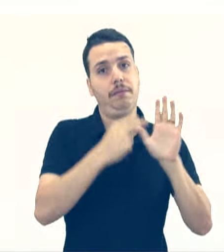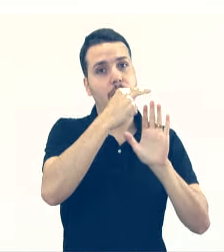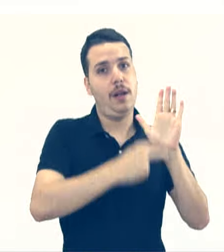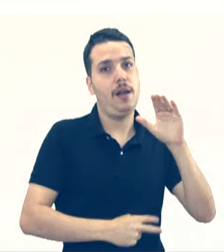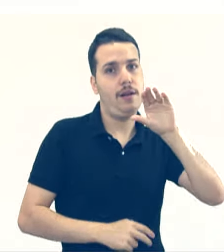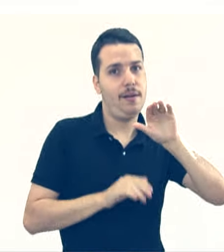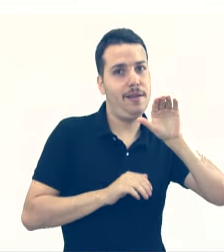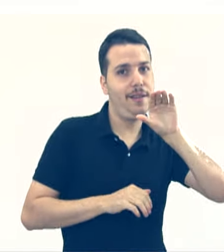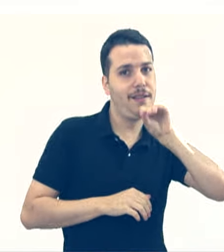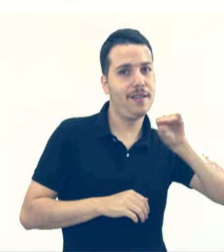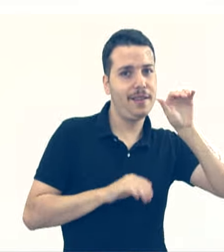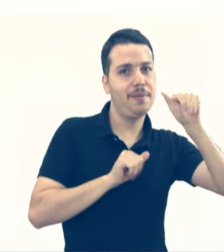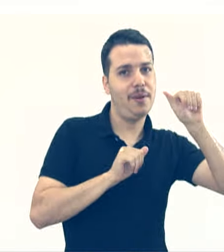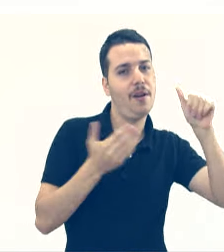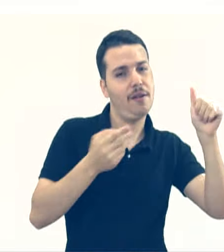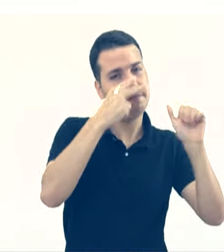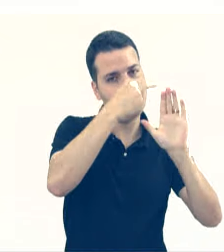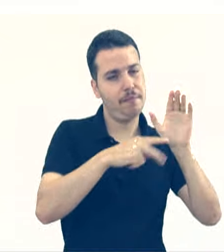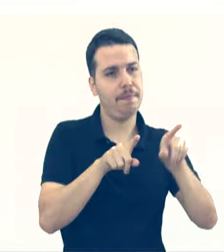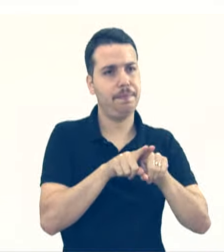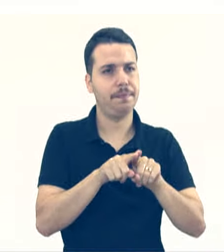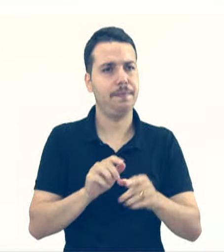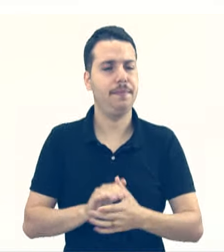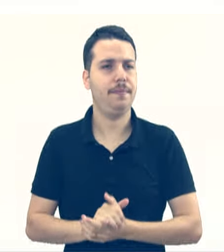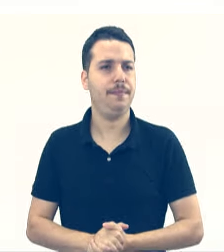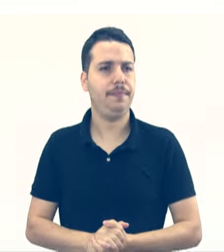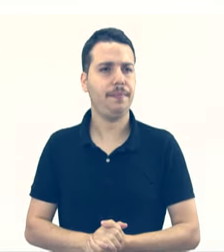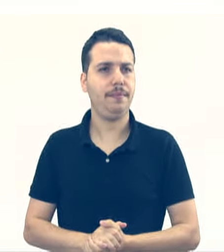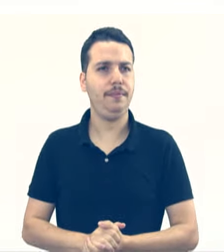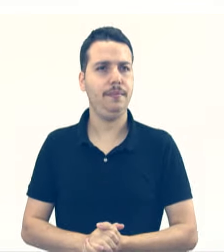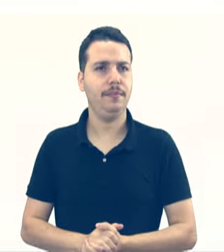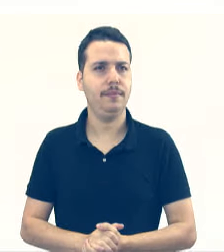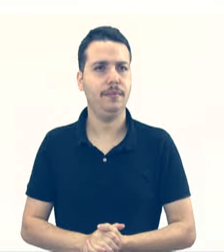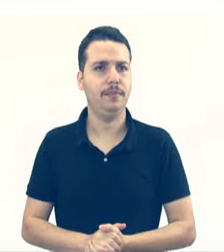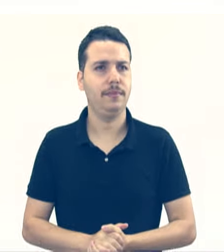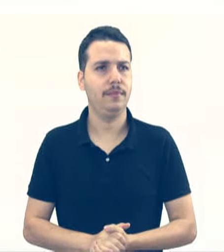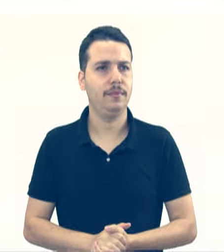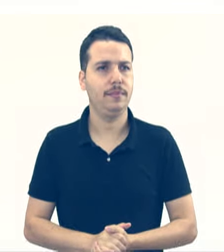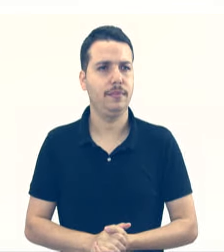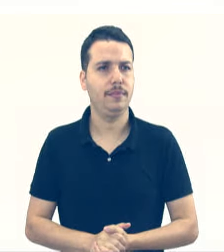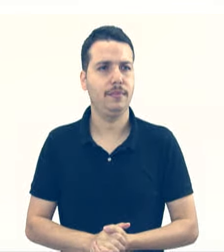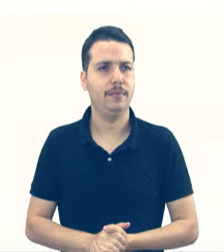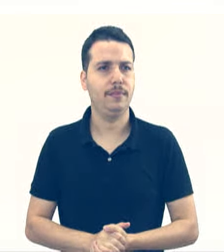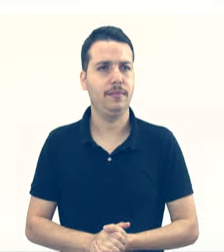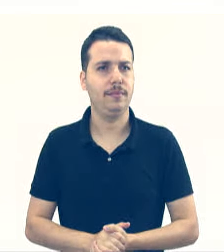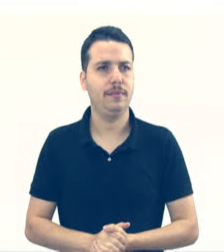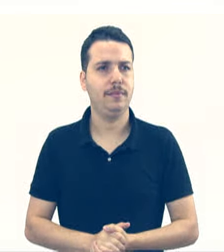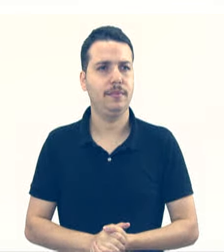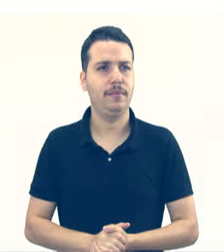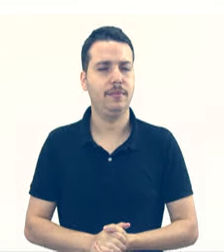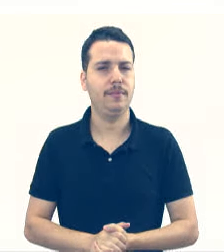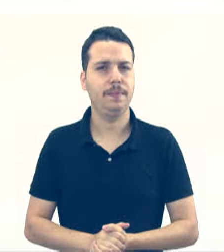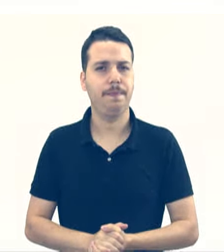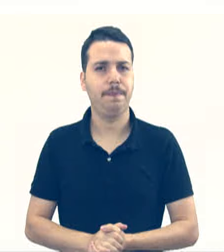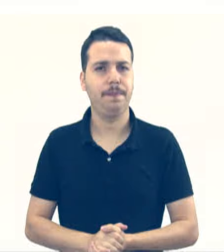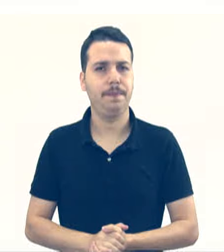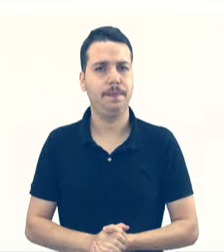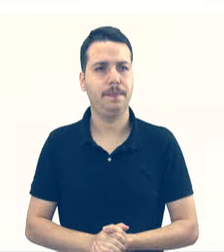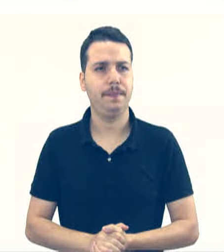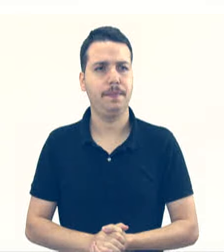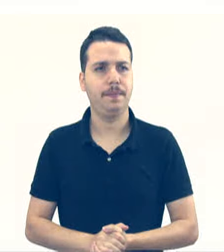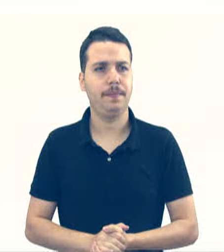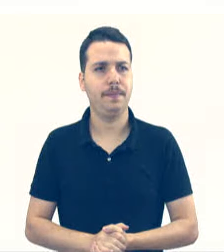polêmicos, ou seja, temas, acontecimentos polêmicos, divulgados em la atualidade e que apresenta o ponto